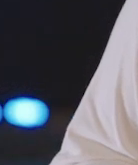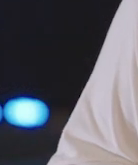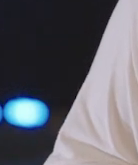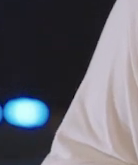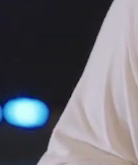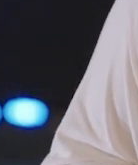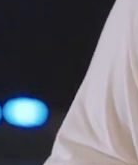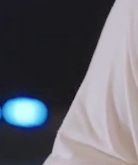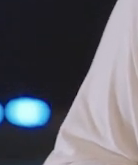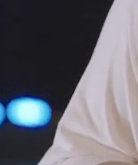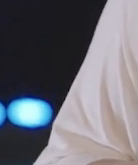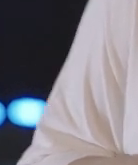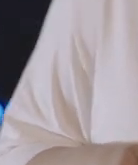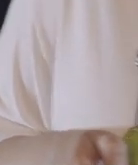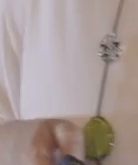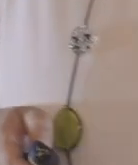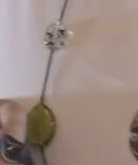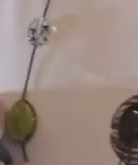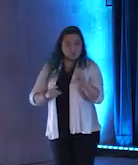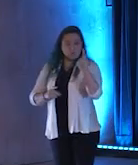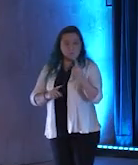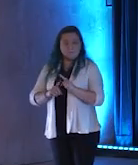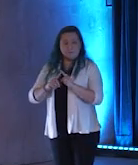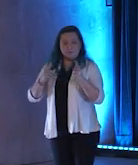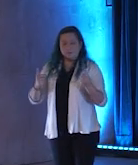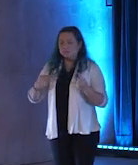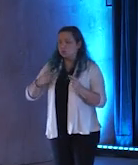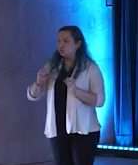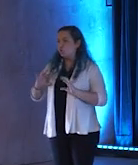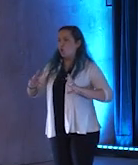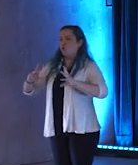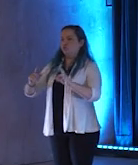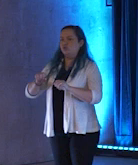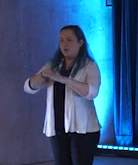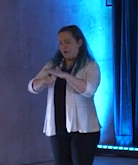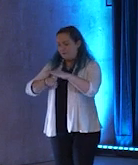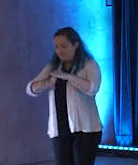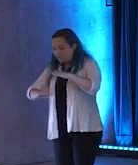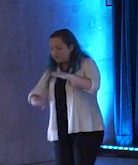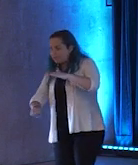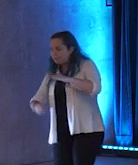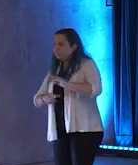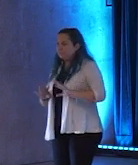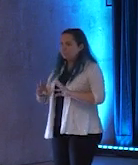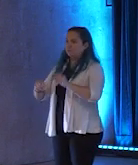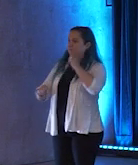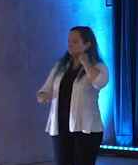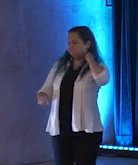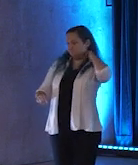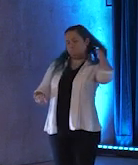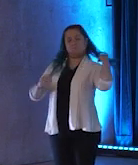não apenas em um dos lugares, mas em todas as gavetas que fazem parte